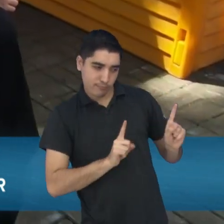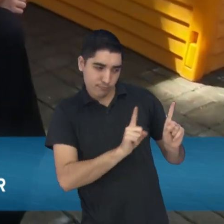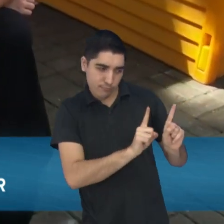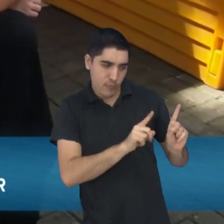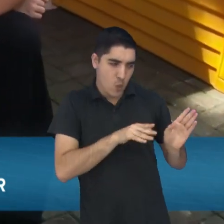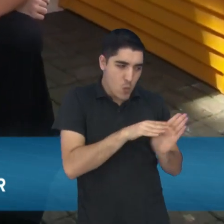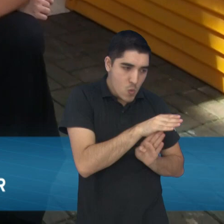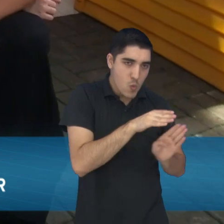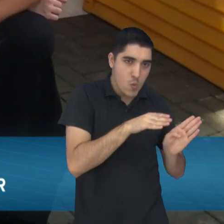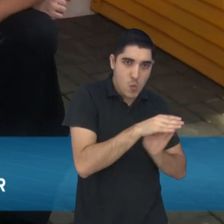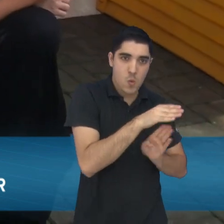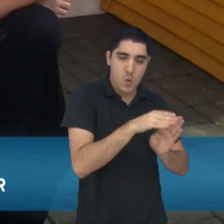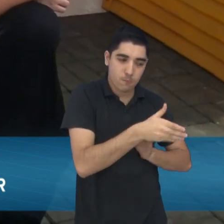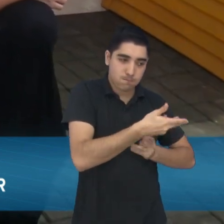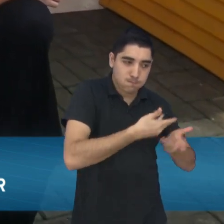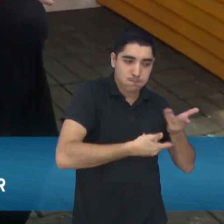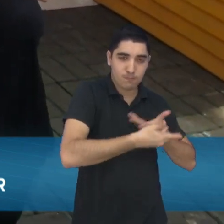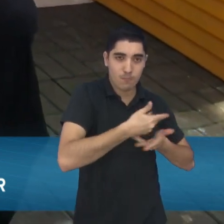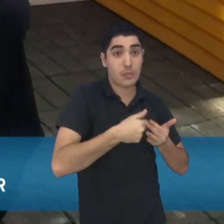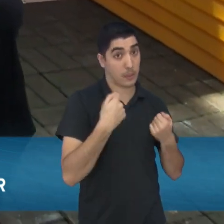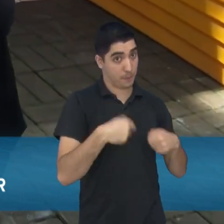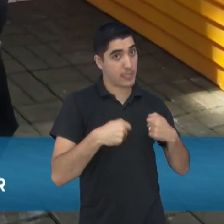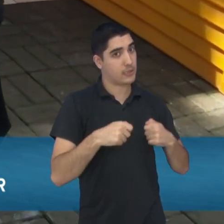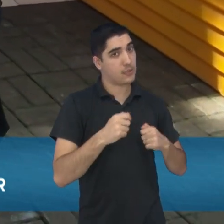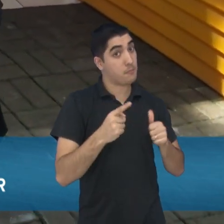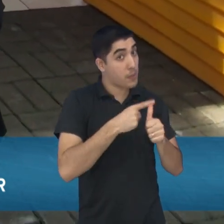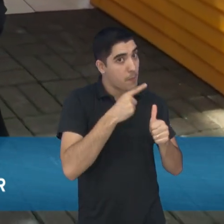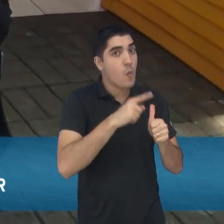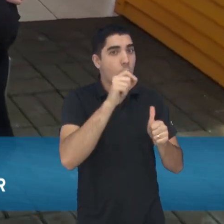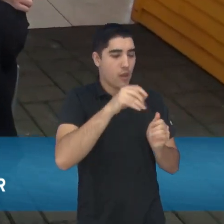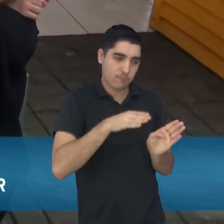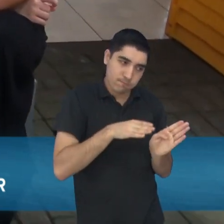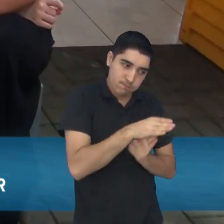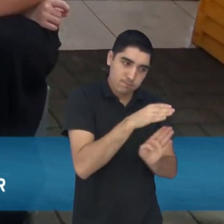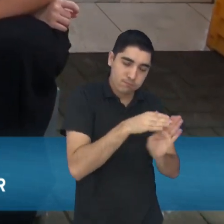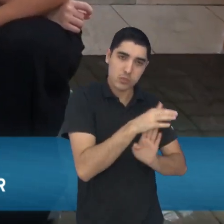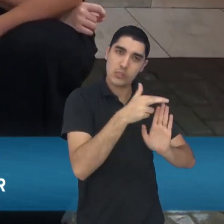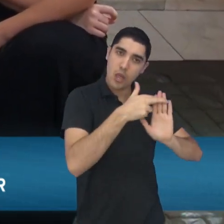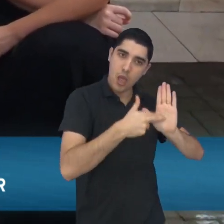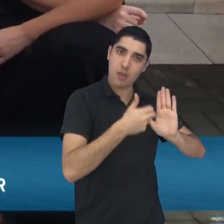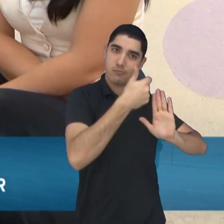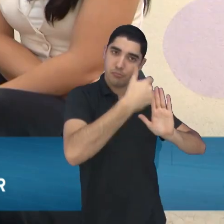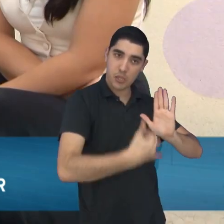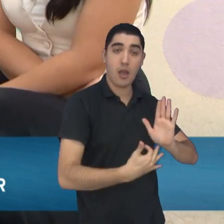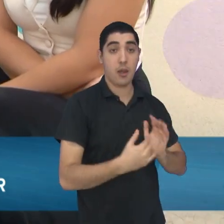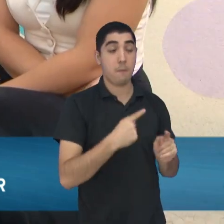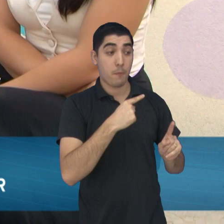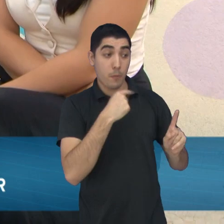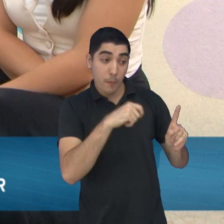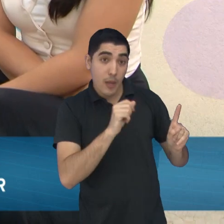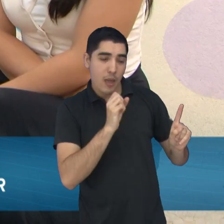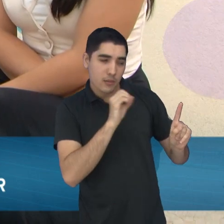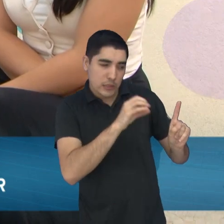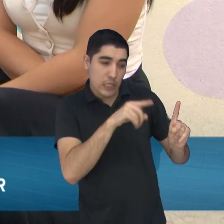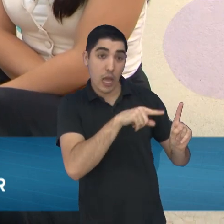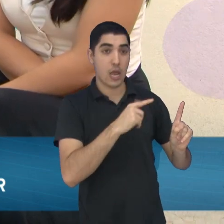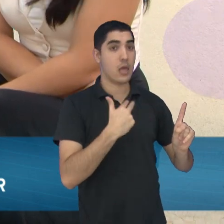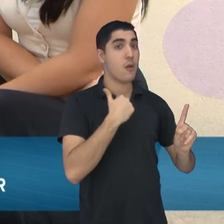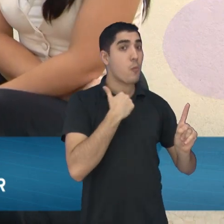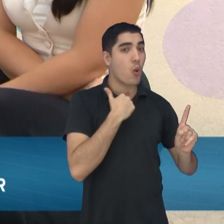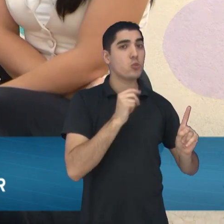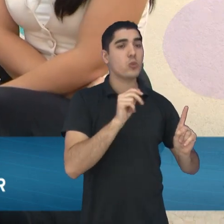é alertar os nossos filhos primeiro. E aí eles mesmos automaticamente já começam a criar os cuidados de não interagir, de não